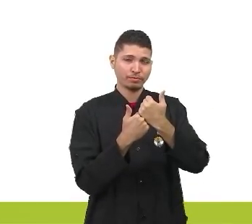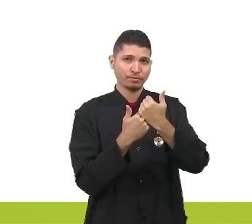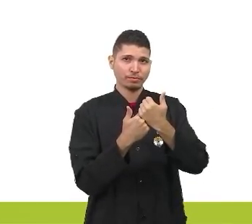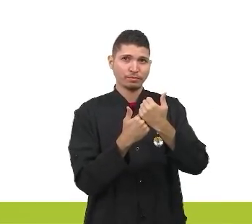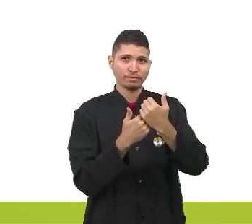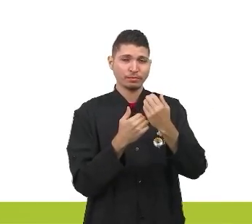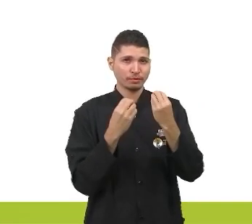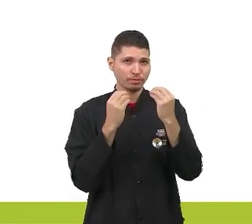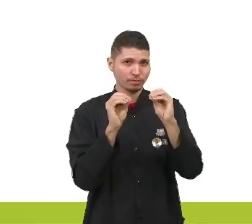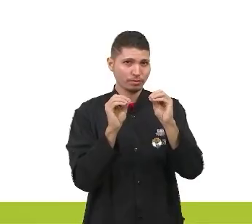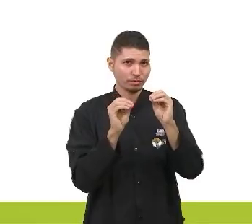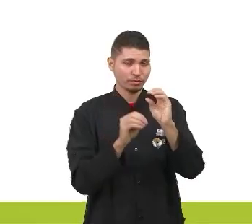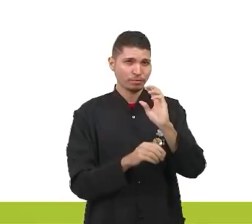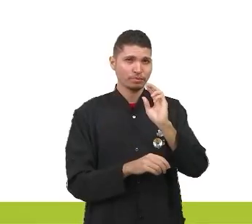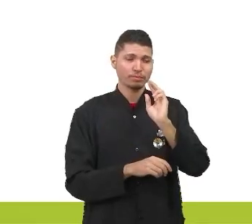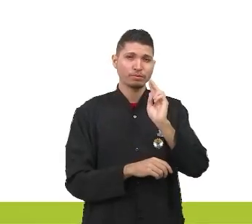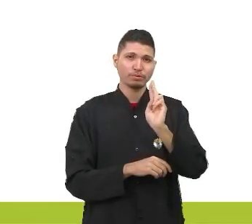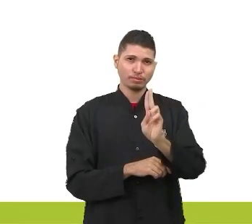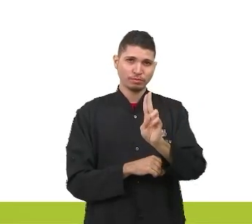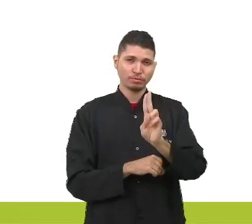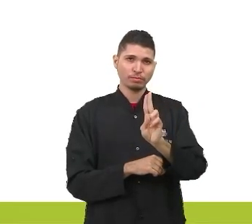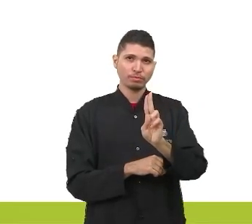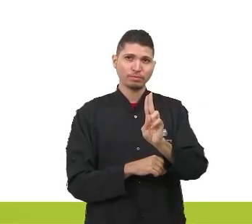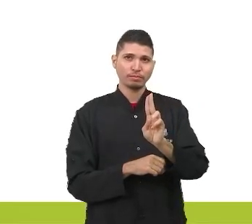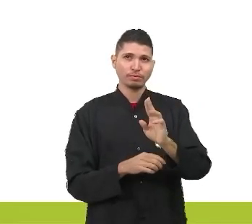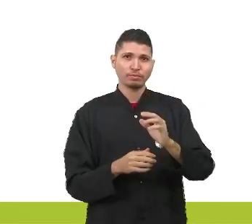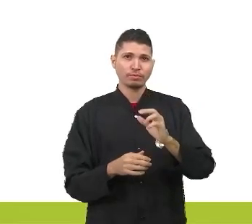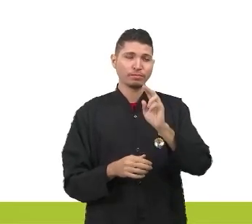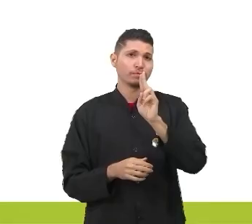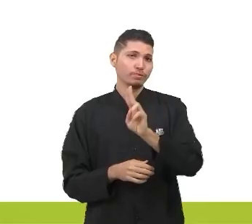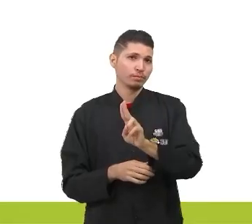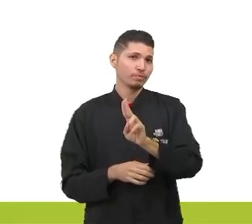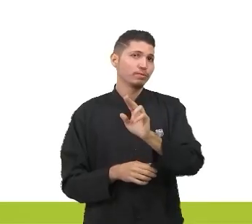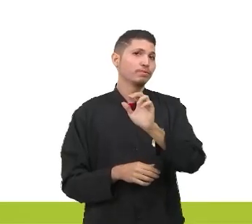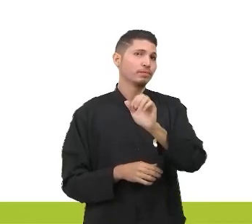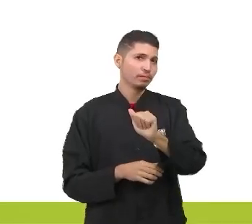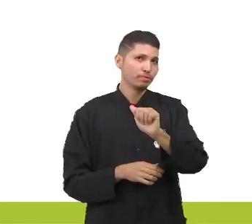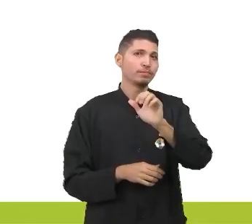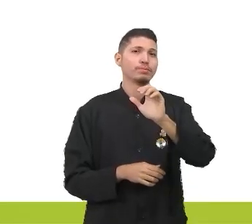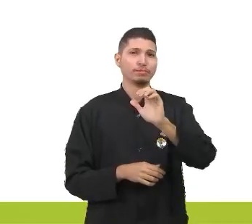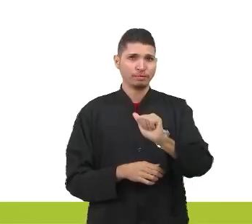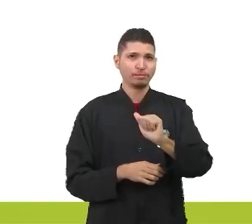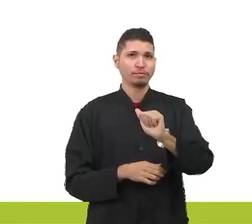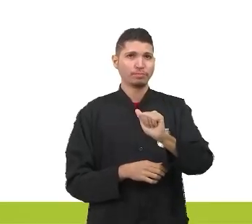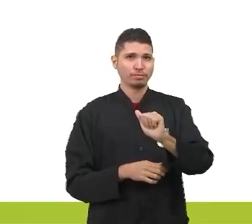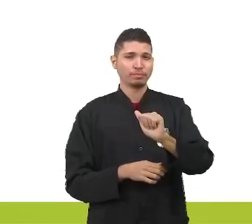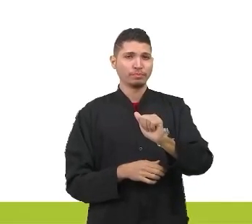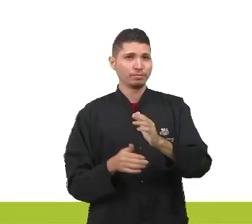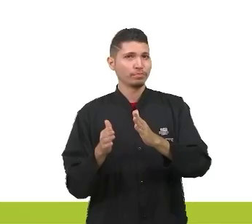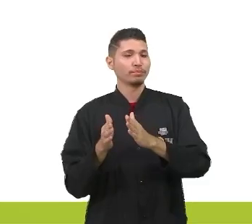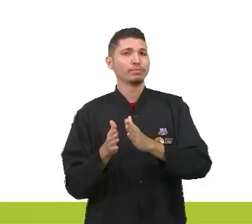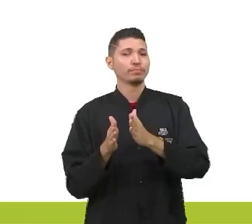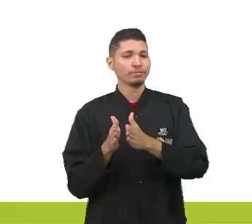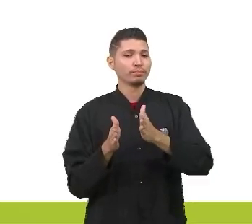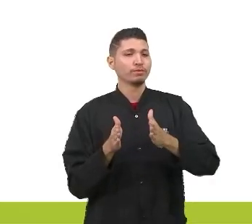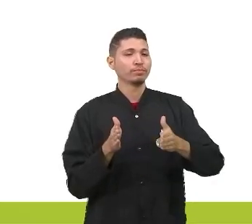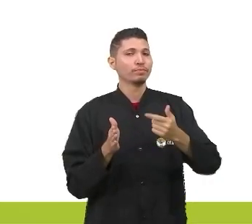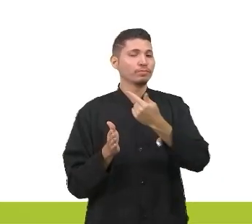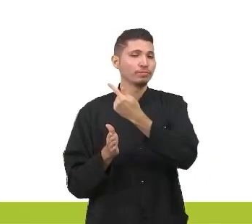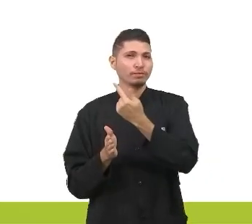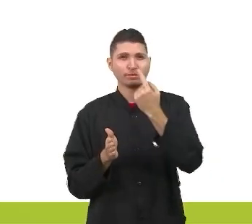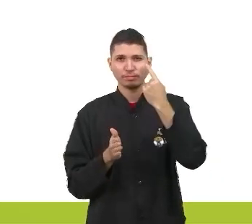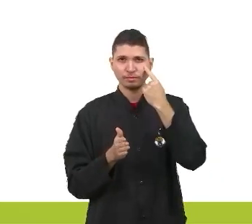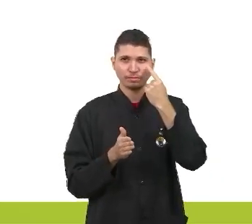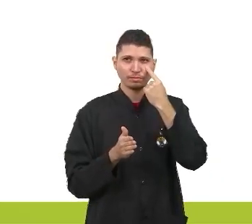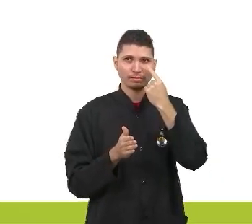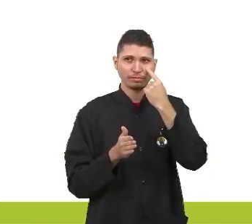U. E aí eu tenho uma sequência aqui, ó. UAA, que é essa sequência que está aqui embaixo. Opa, então aqui eu só